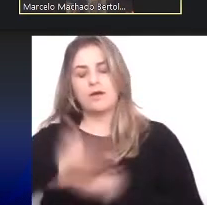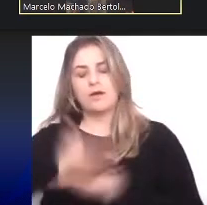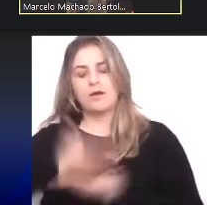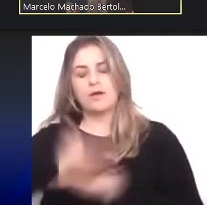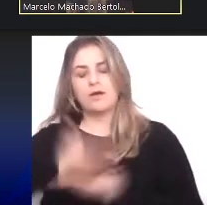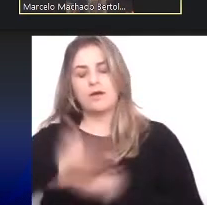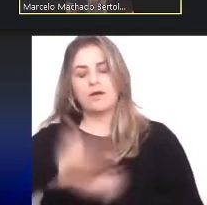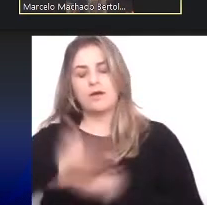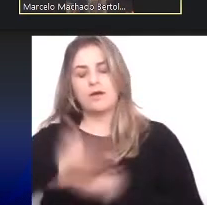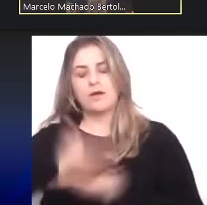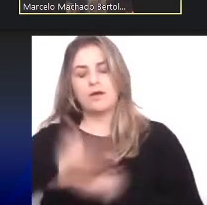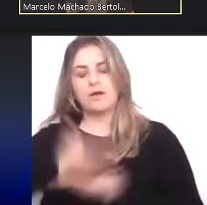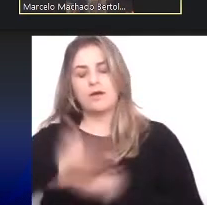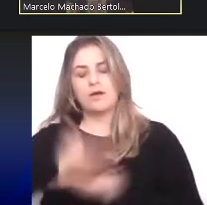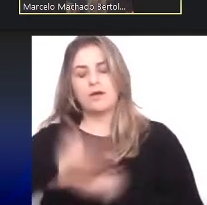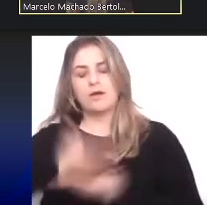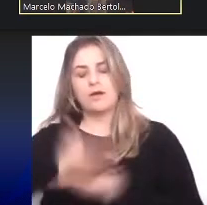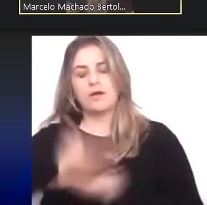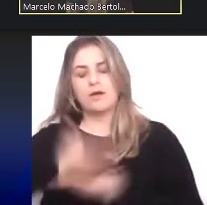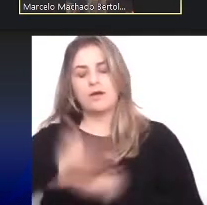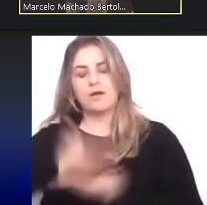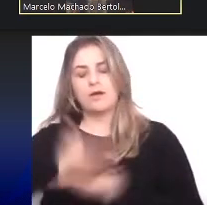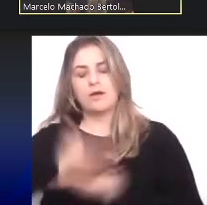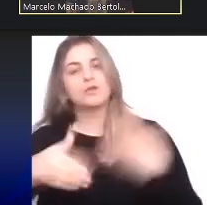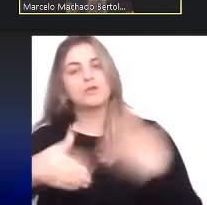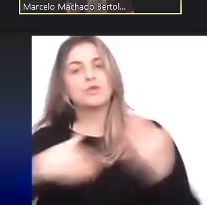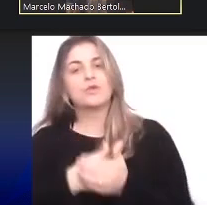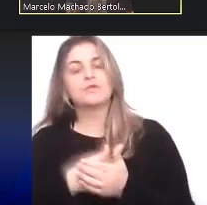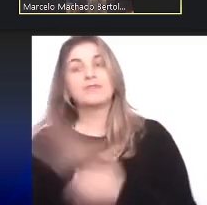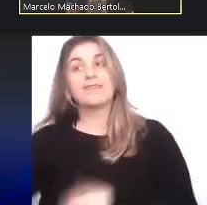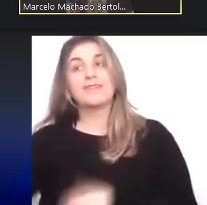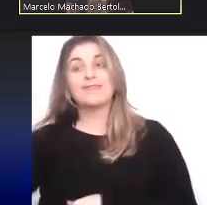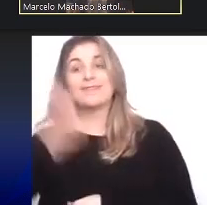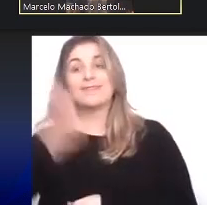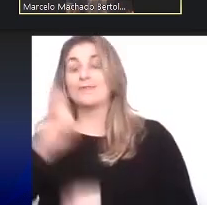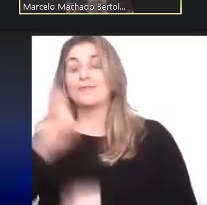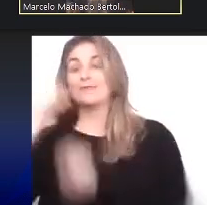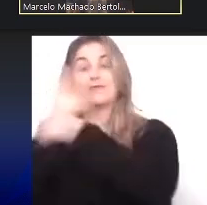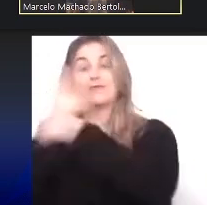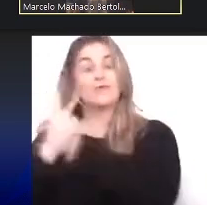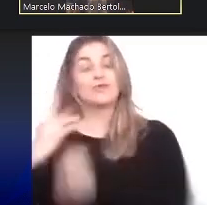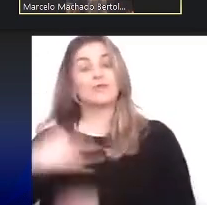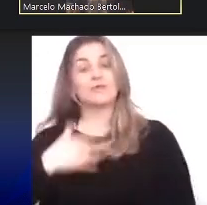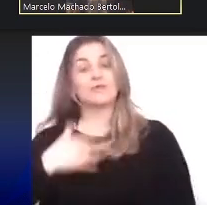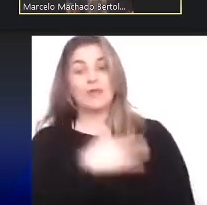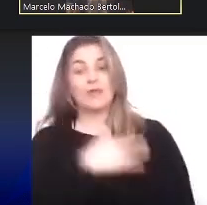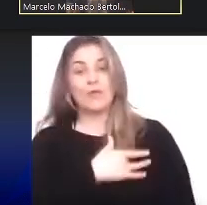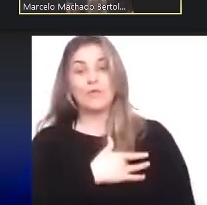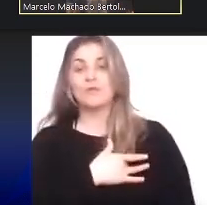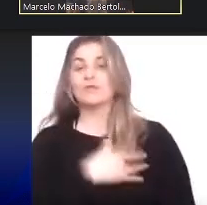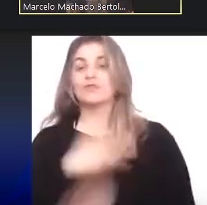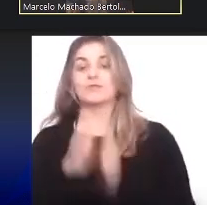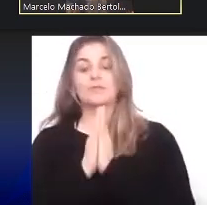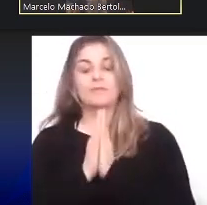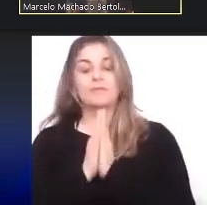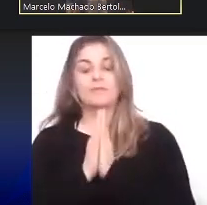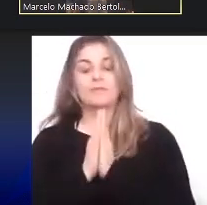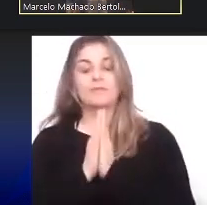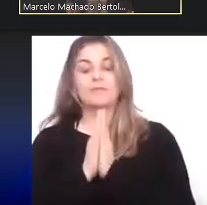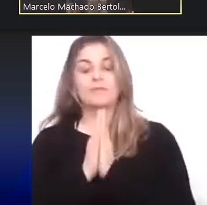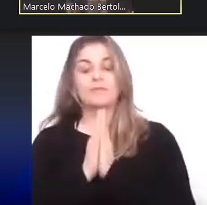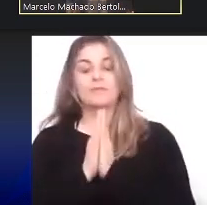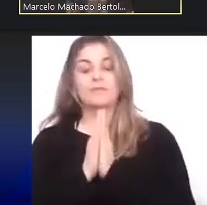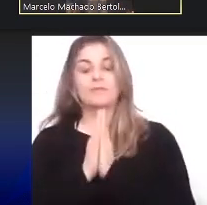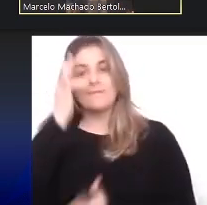a todos e que Deus nos proteja com muita saúde, com muita fé.